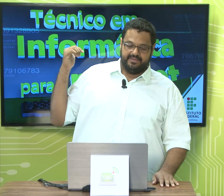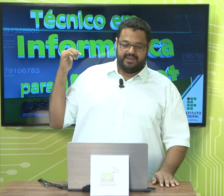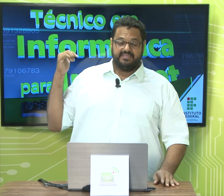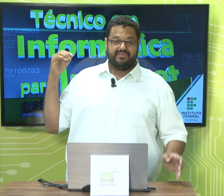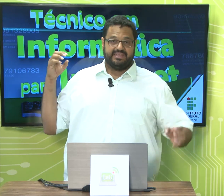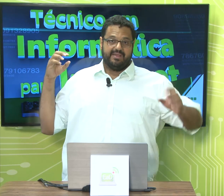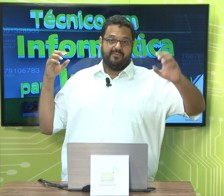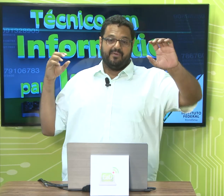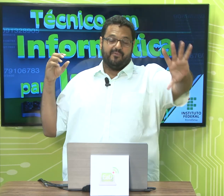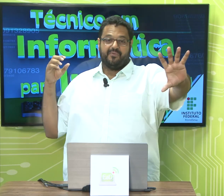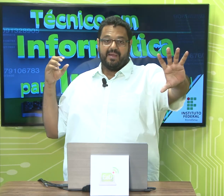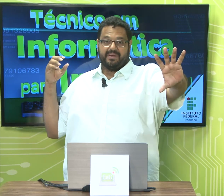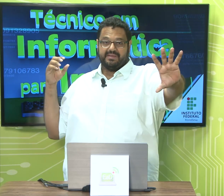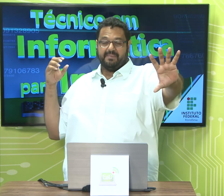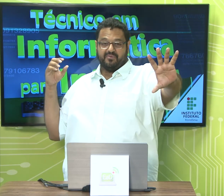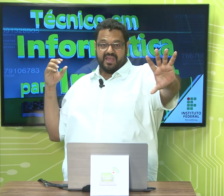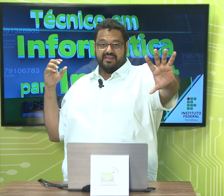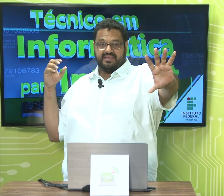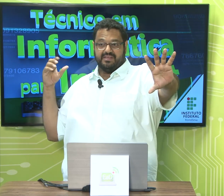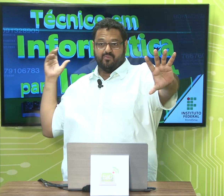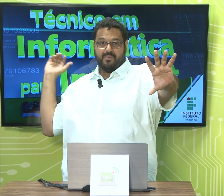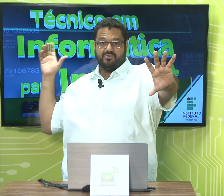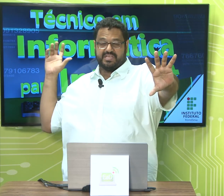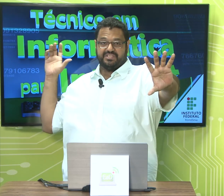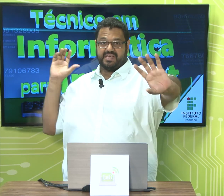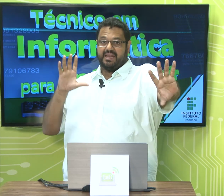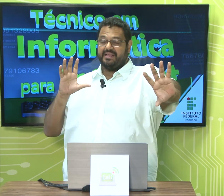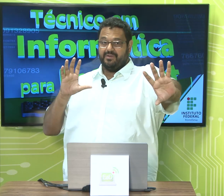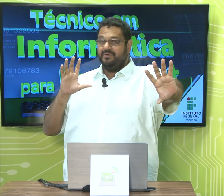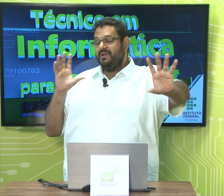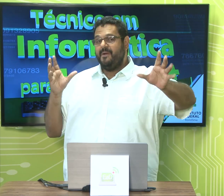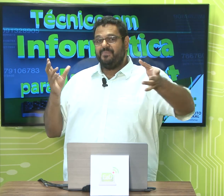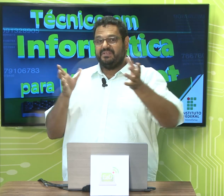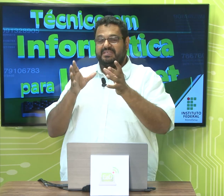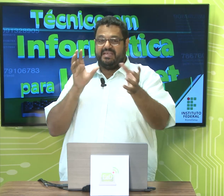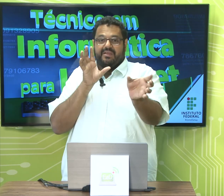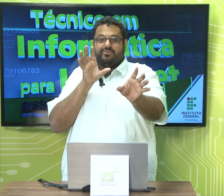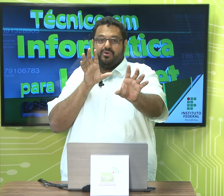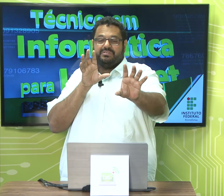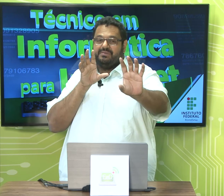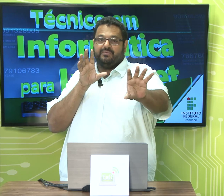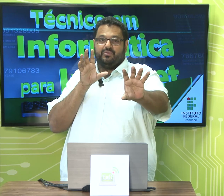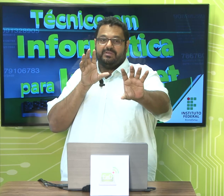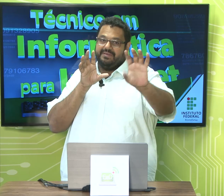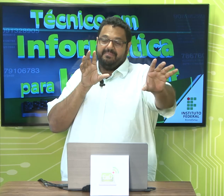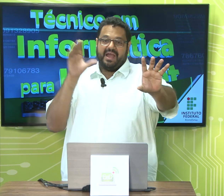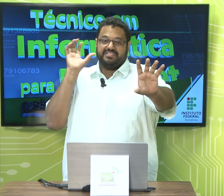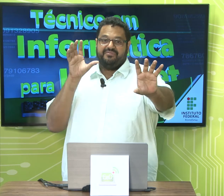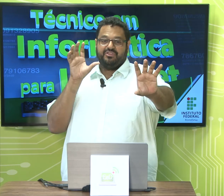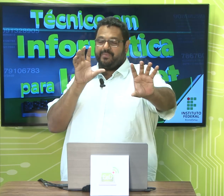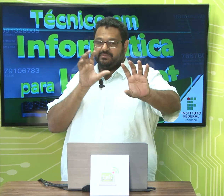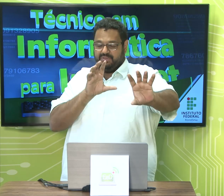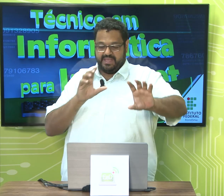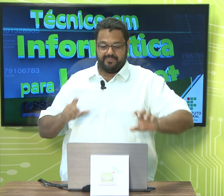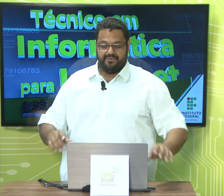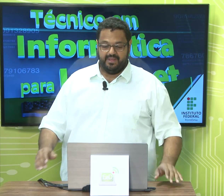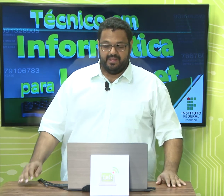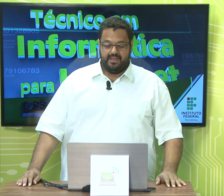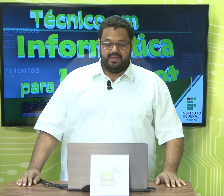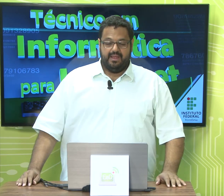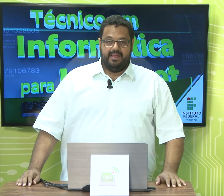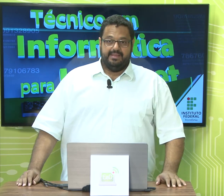editada, né? Já vai ter a mulher andando com a música editada lá. Então já seria os dois, imagem e vídeo ao mesmo